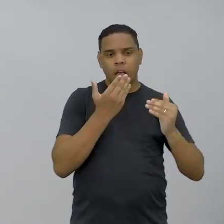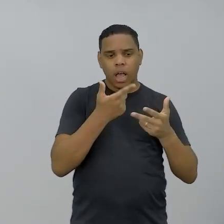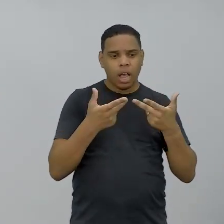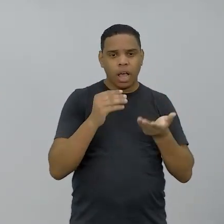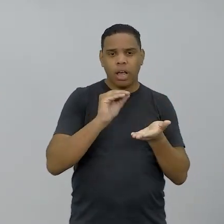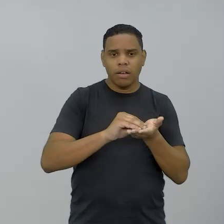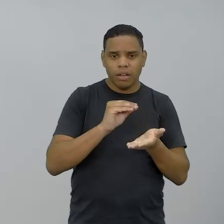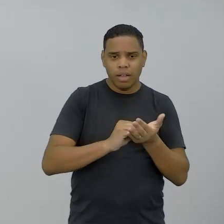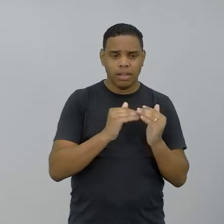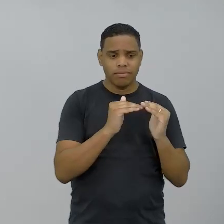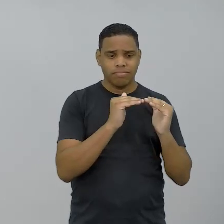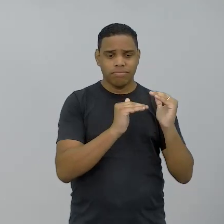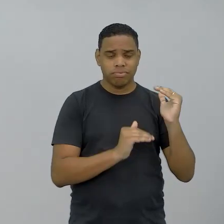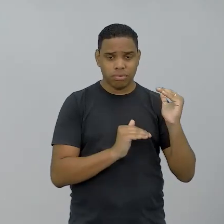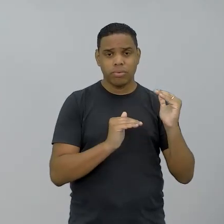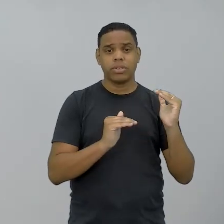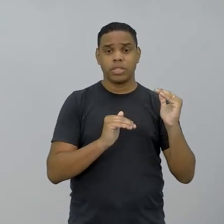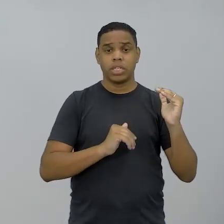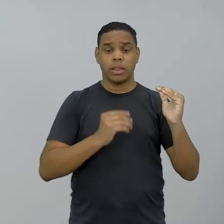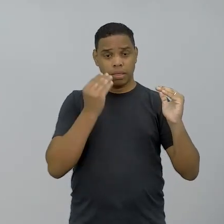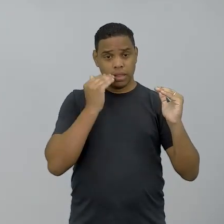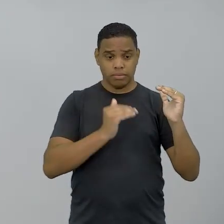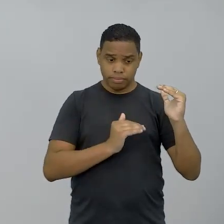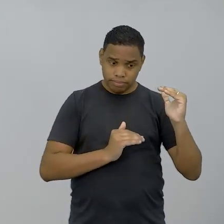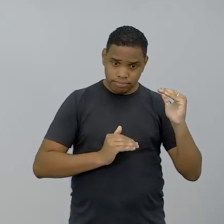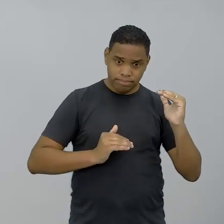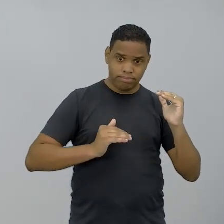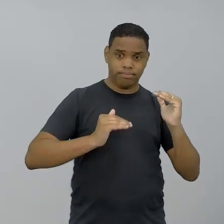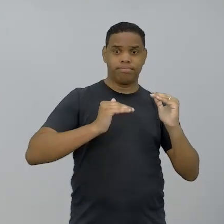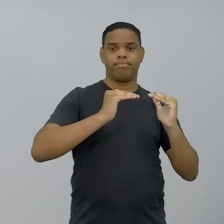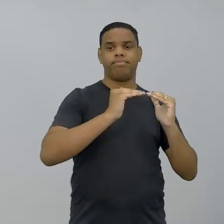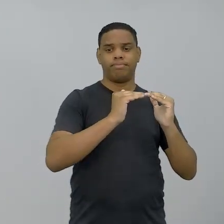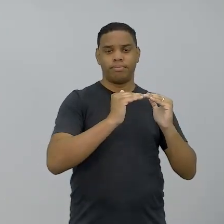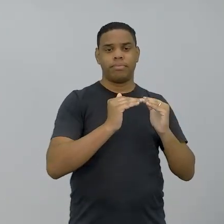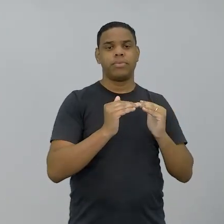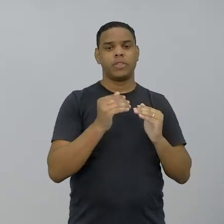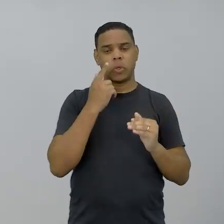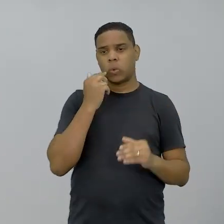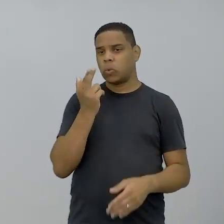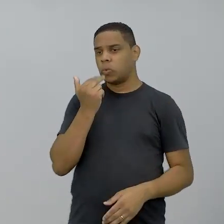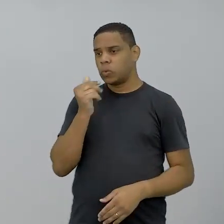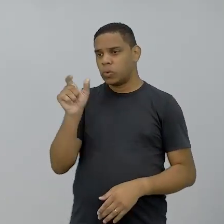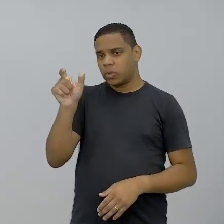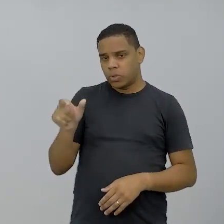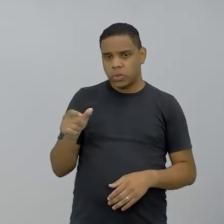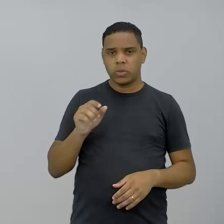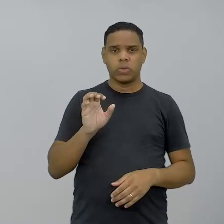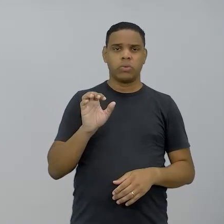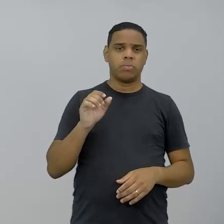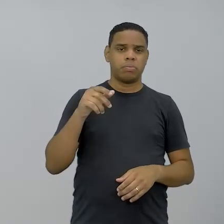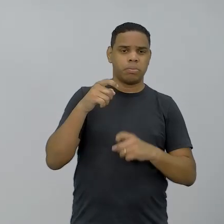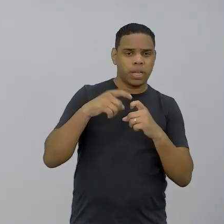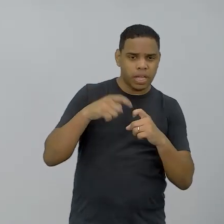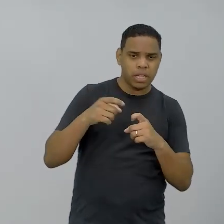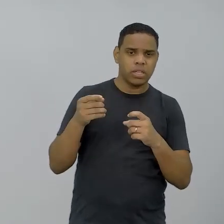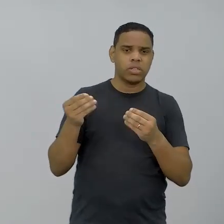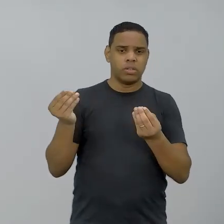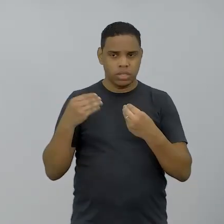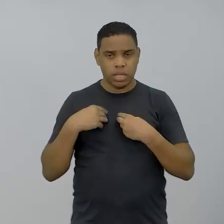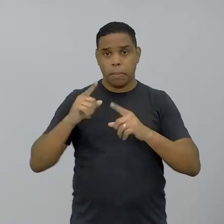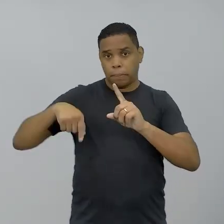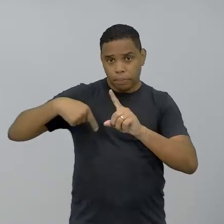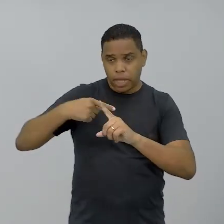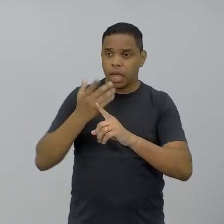nutriente, geralmente para sair do estado crítico, normalmente o nutricionista, o endócrino, o médico, ele passa uma